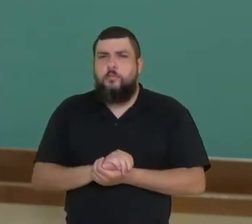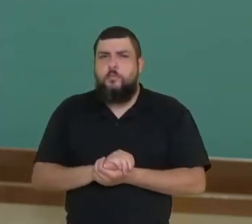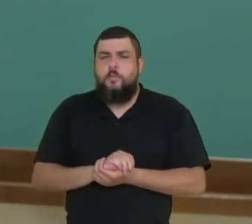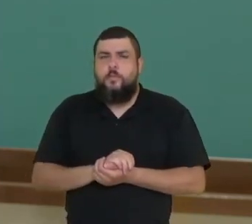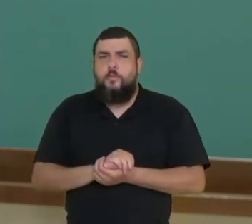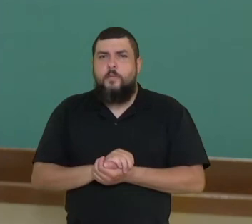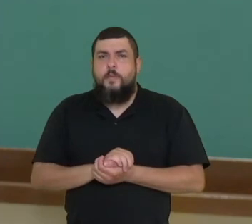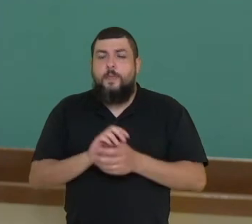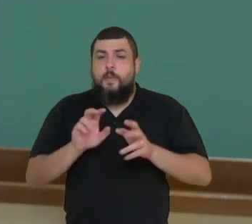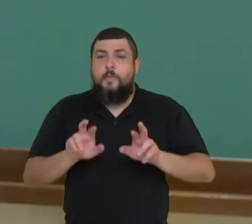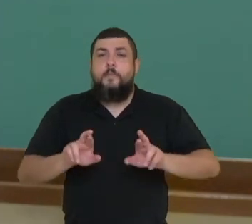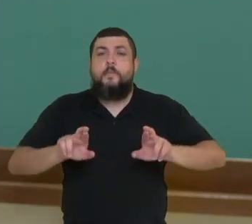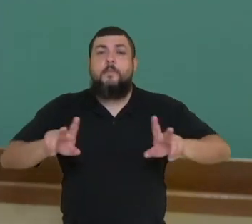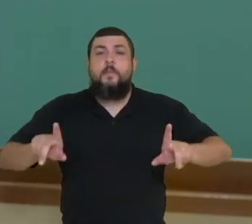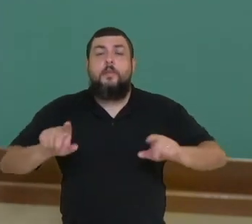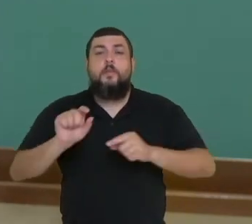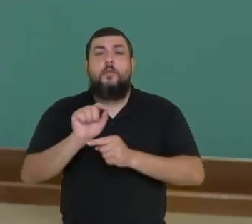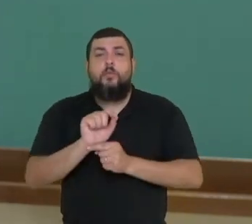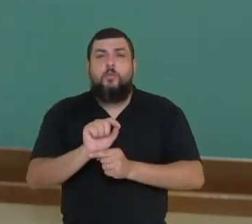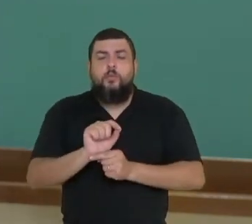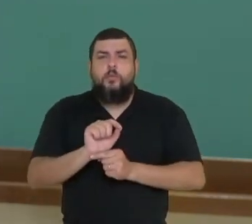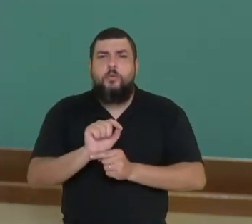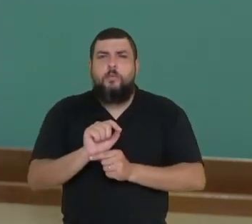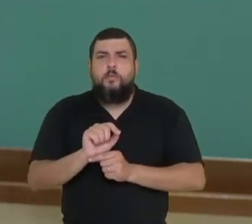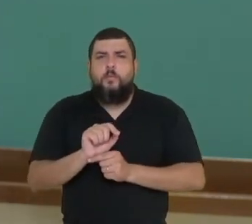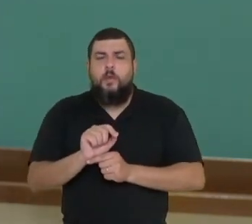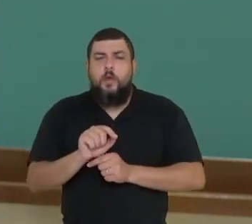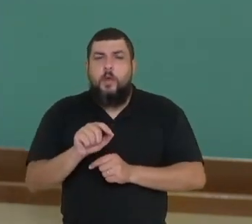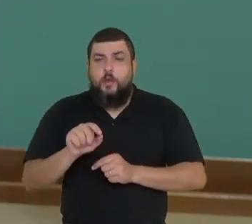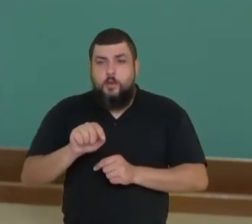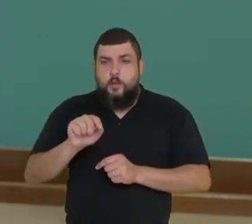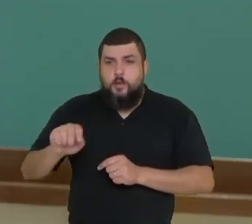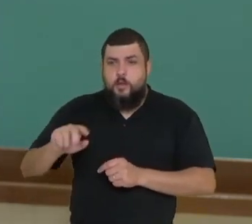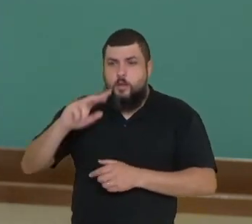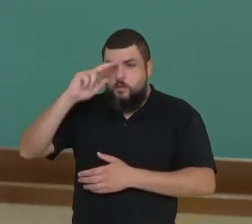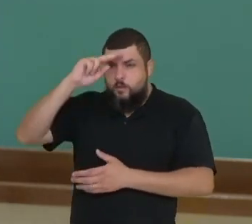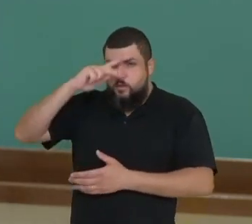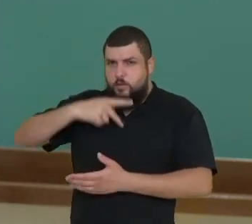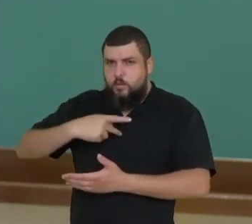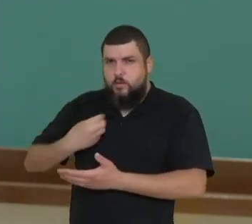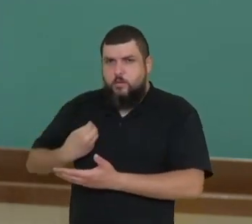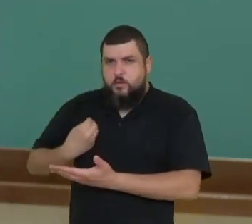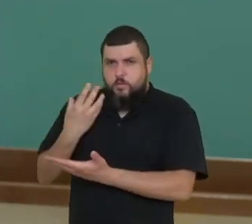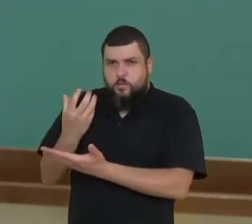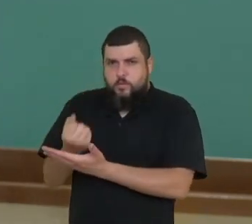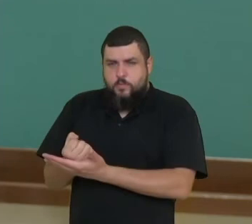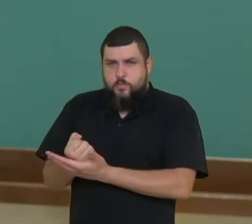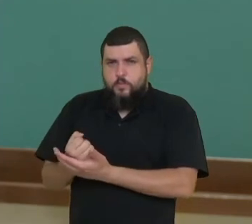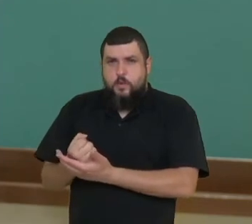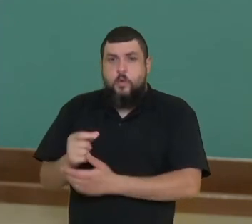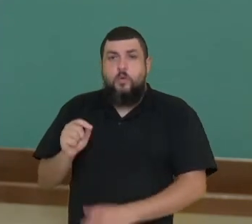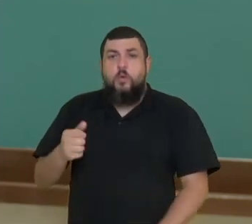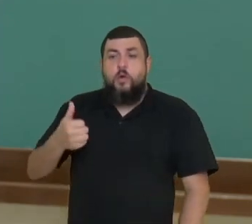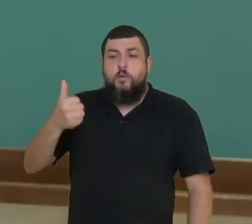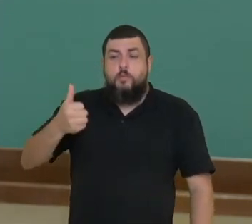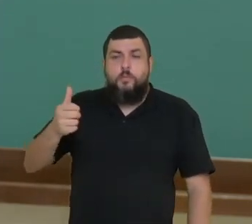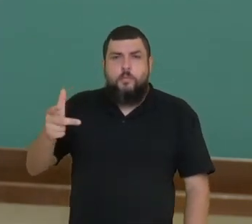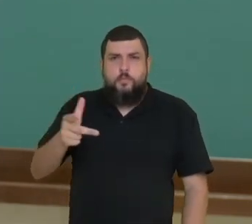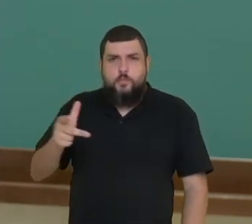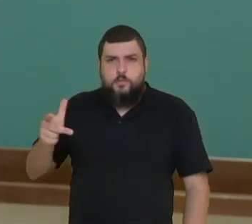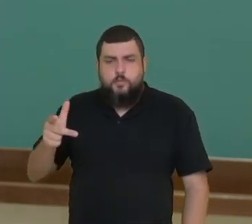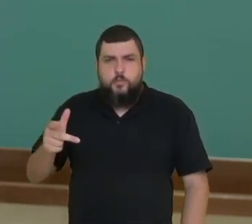da outra é basicamente o quê? Que a autobiografia é em primeira pessoa e a biografia em